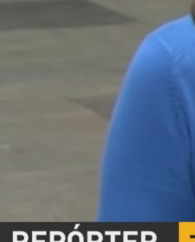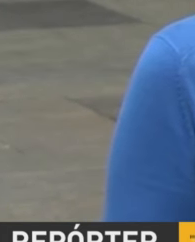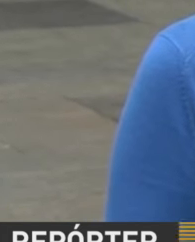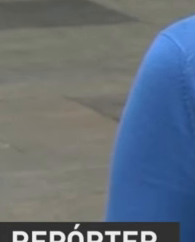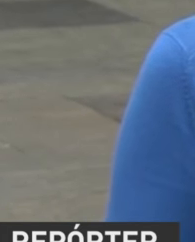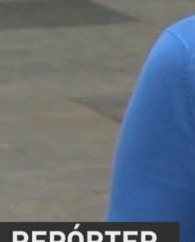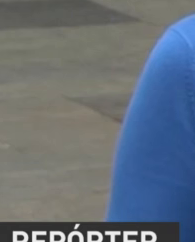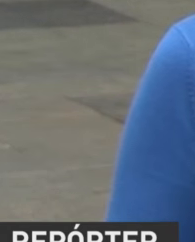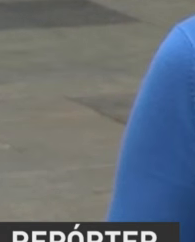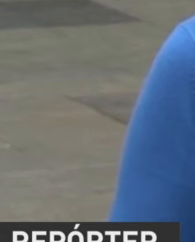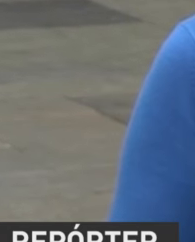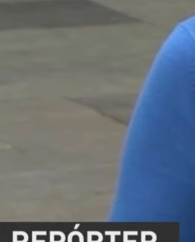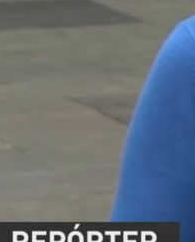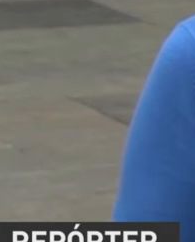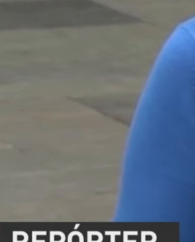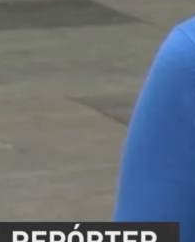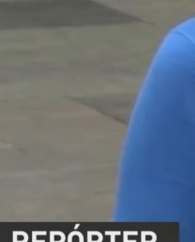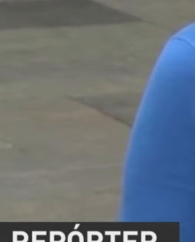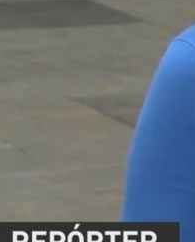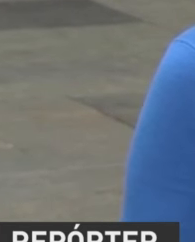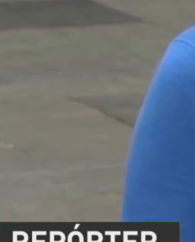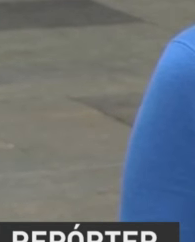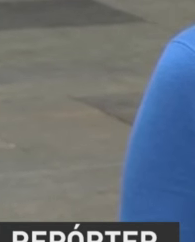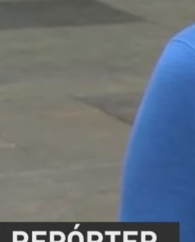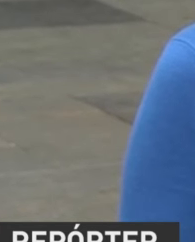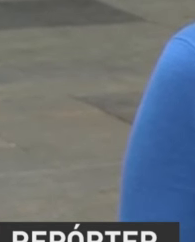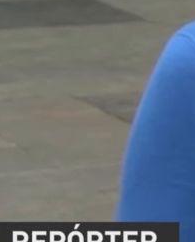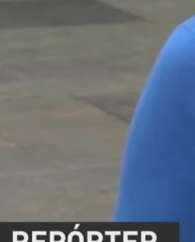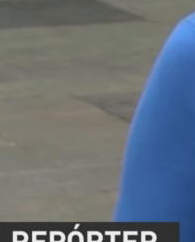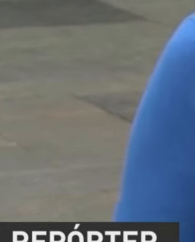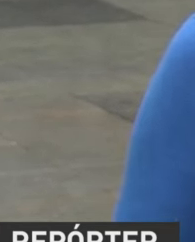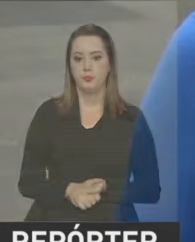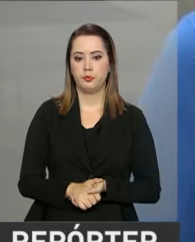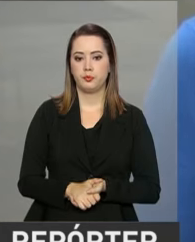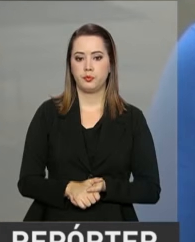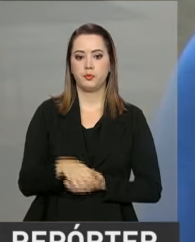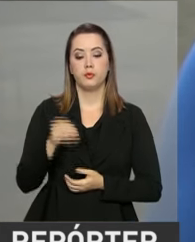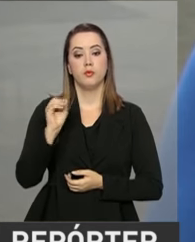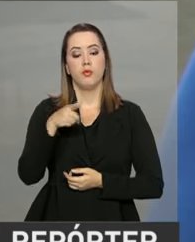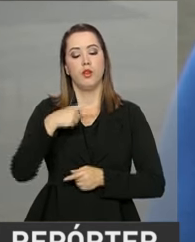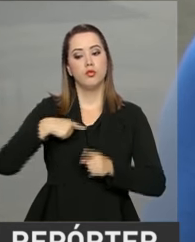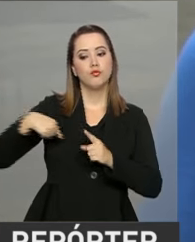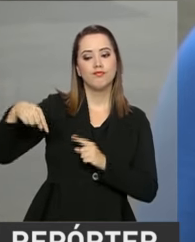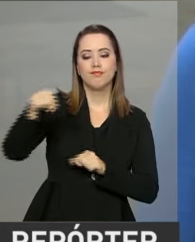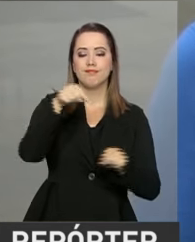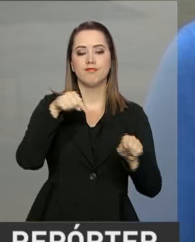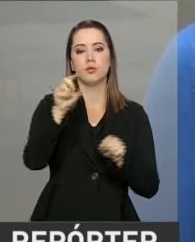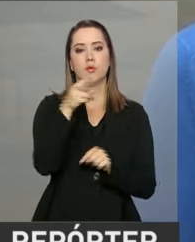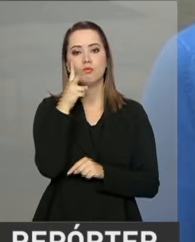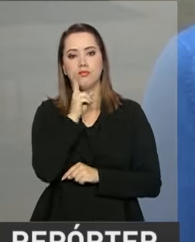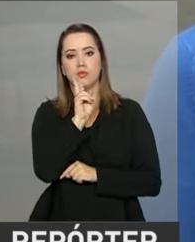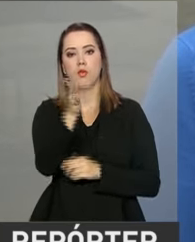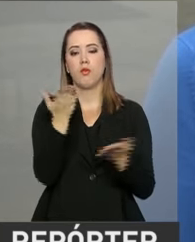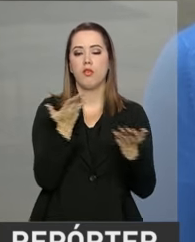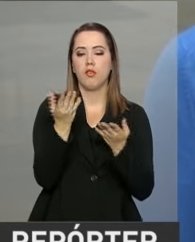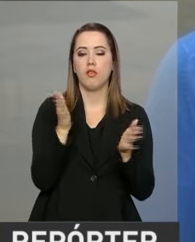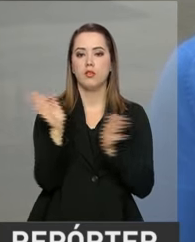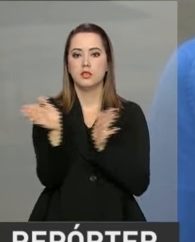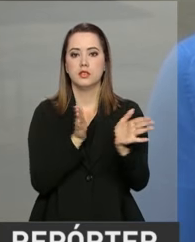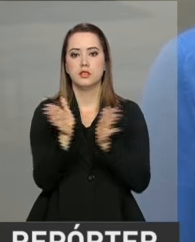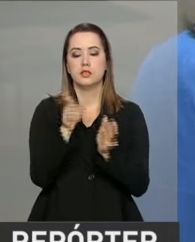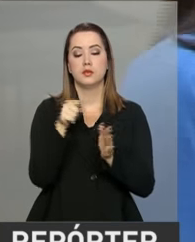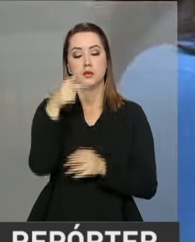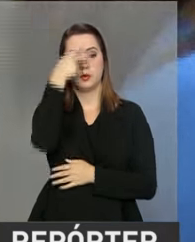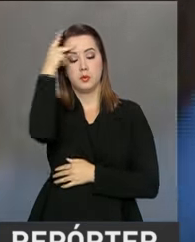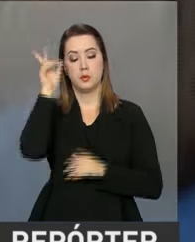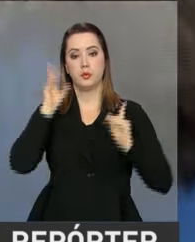Nordestinas, conhecido como a Feira de São Cristóvão. A gente vai dar uma voltinha lá dentro para saber como está a mobilidade para as pessoas com deficiência. Vem